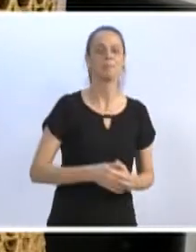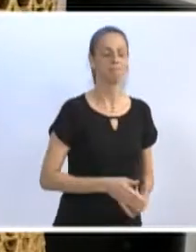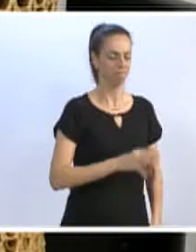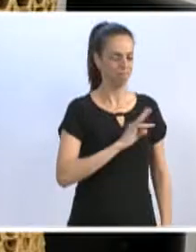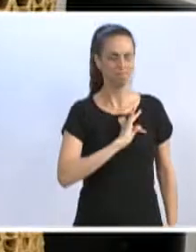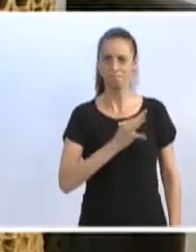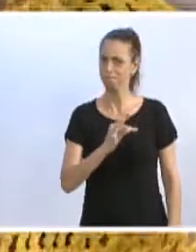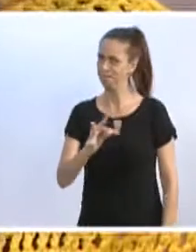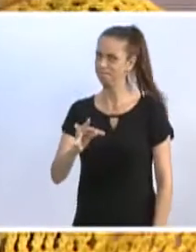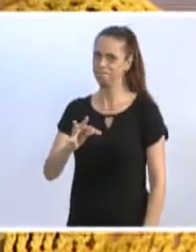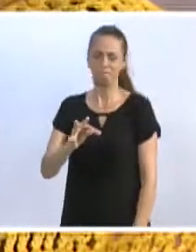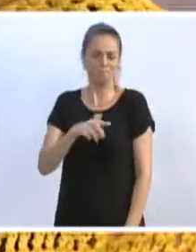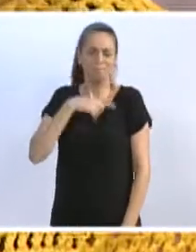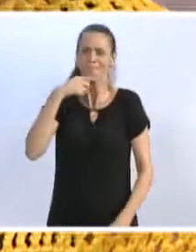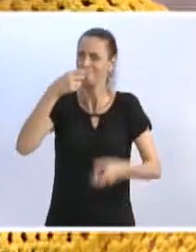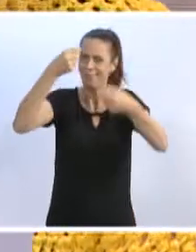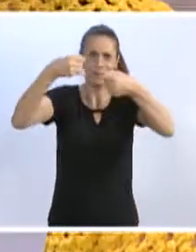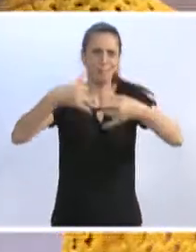Teologia pra